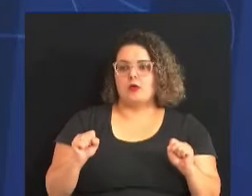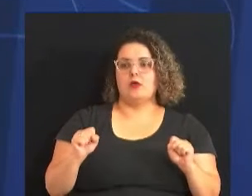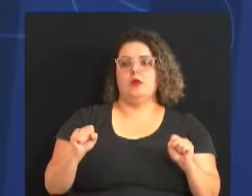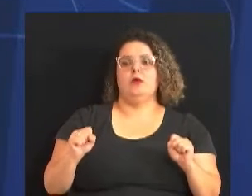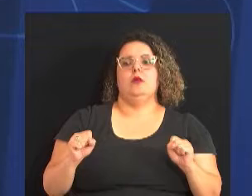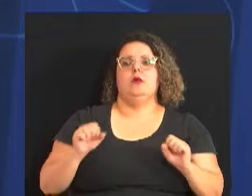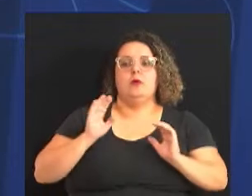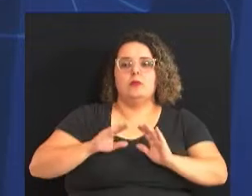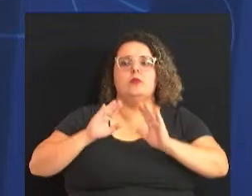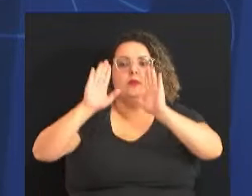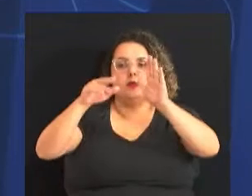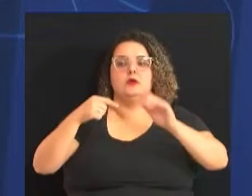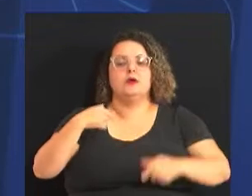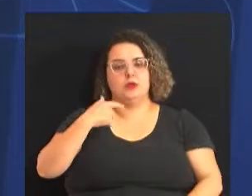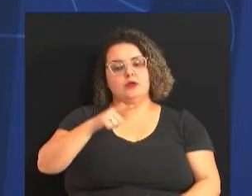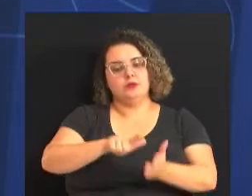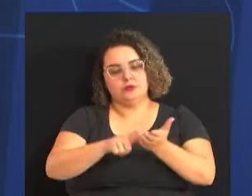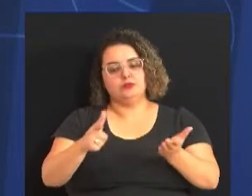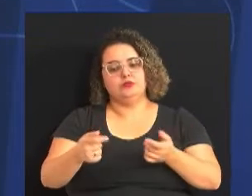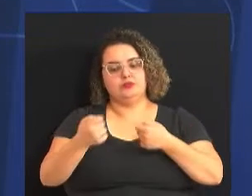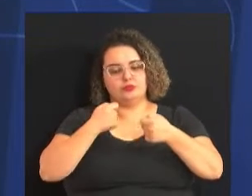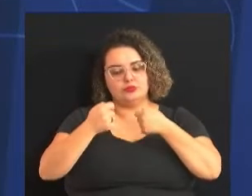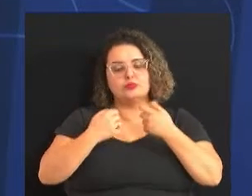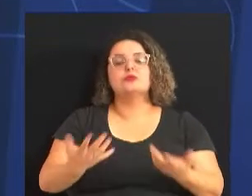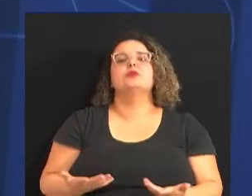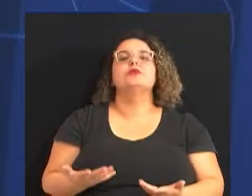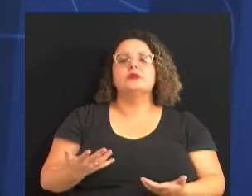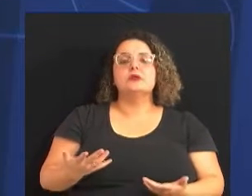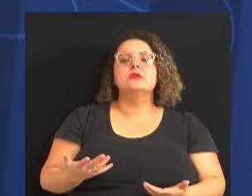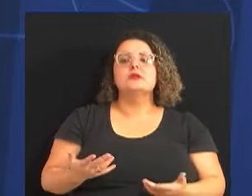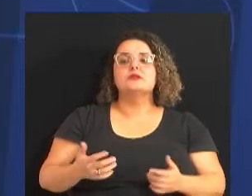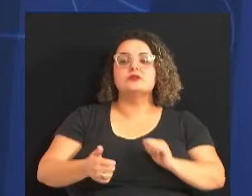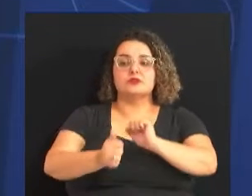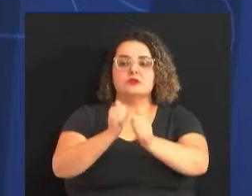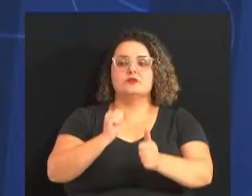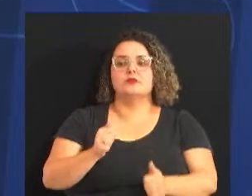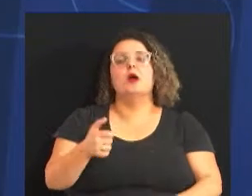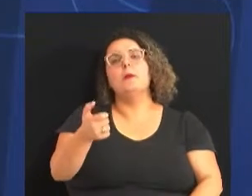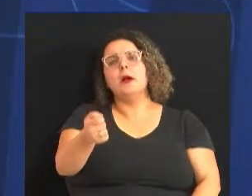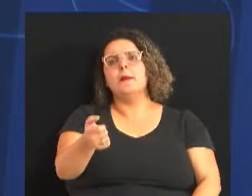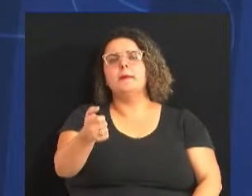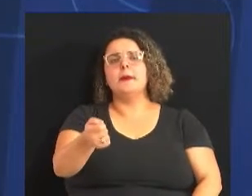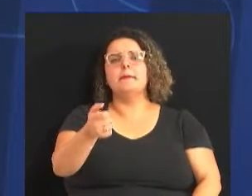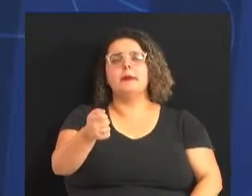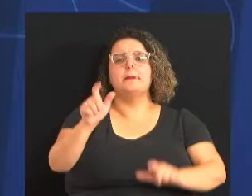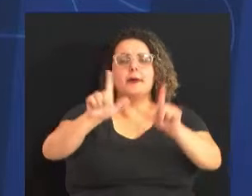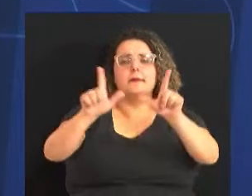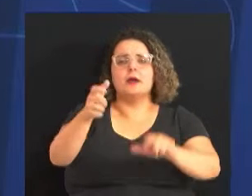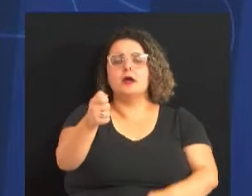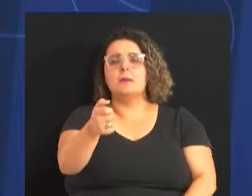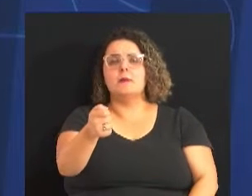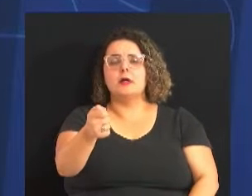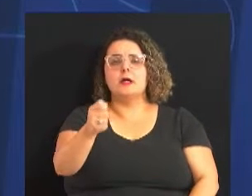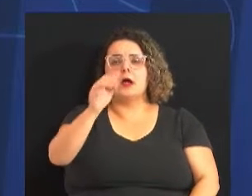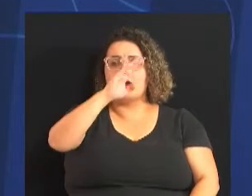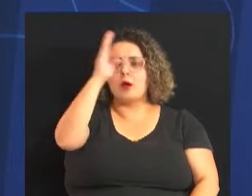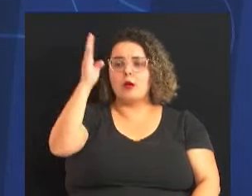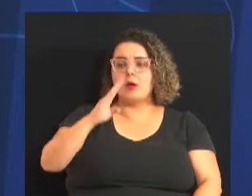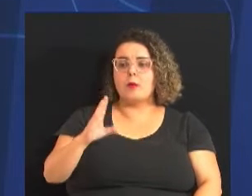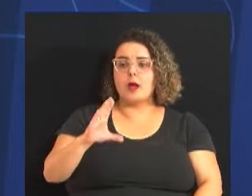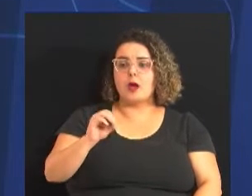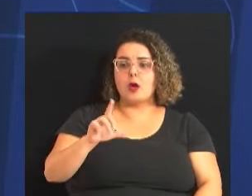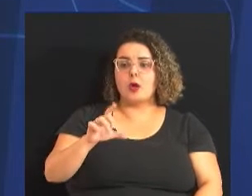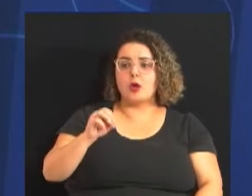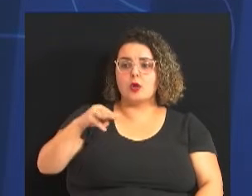com esporte, então eu preciso ficar ligado também. E outro dia eu estava passando os canais e aí estava jogando Brasil e Colômbia, já estava